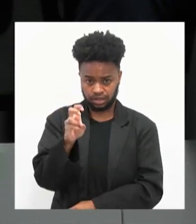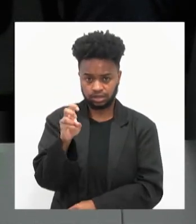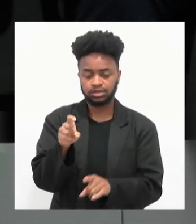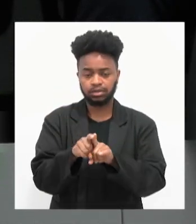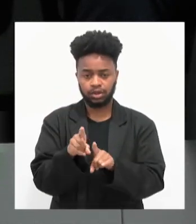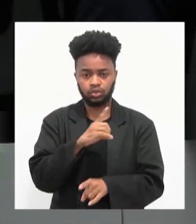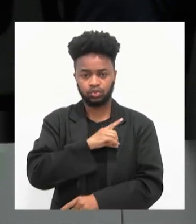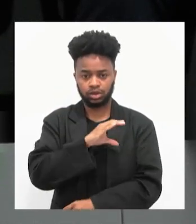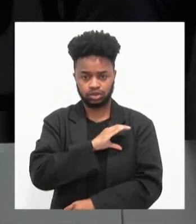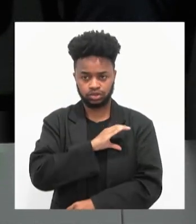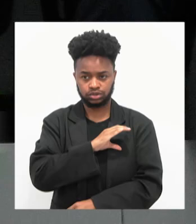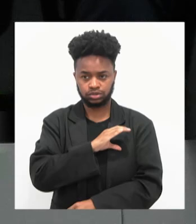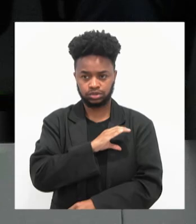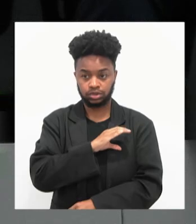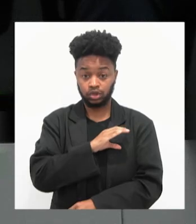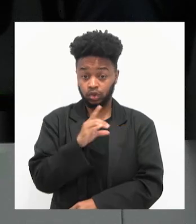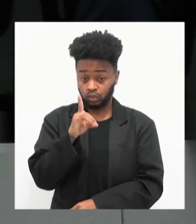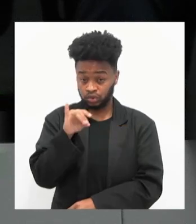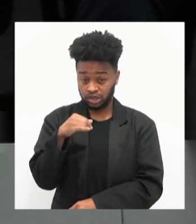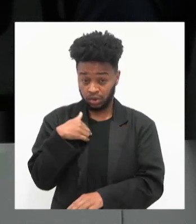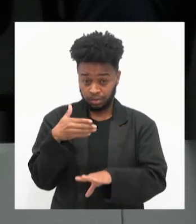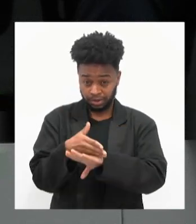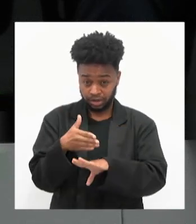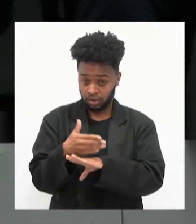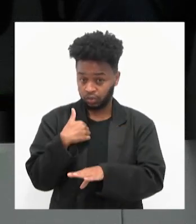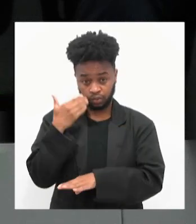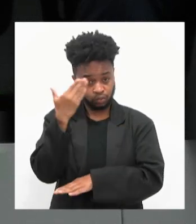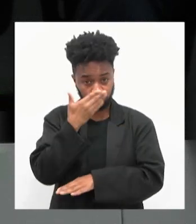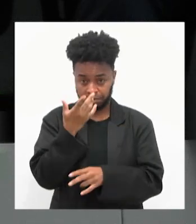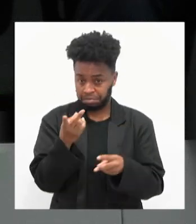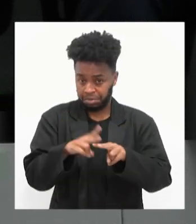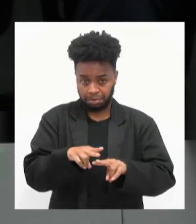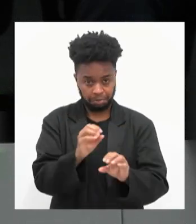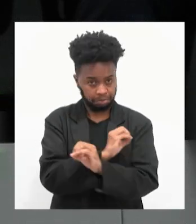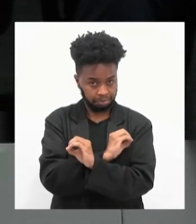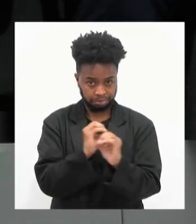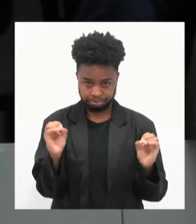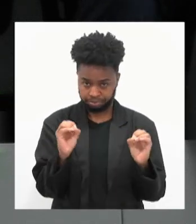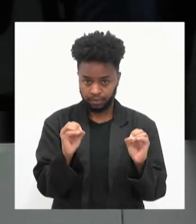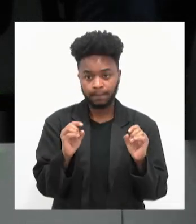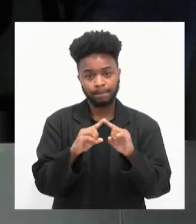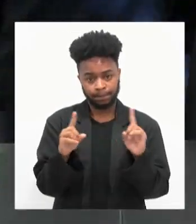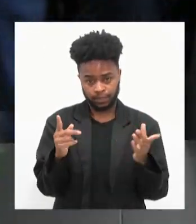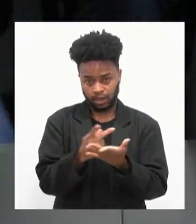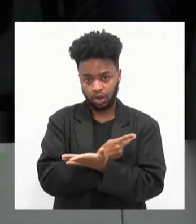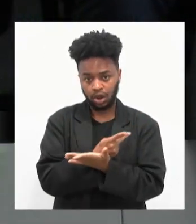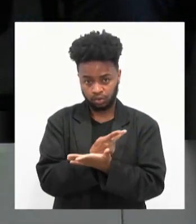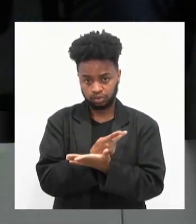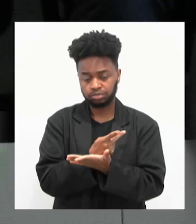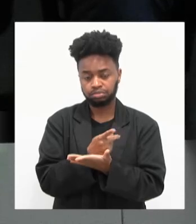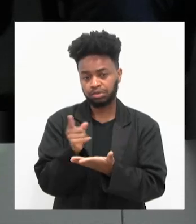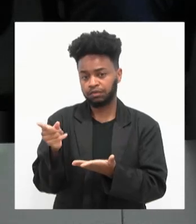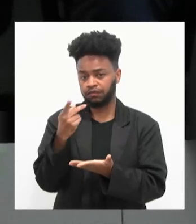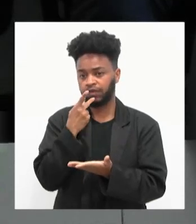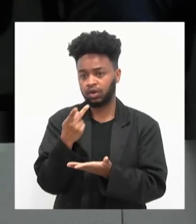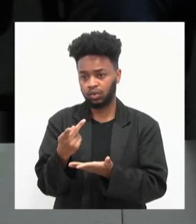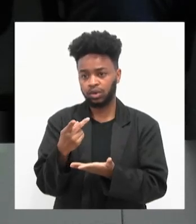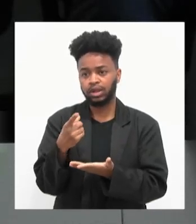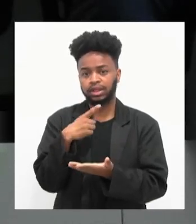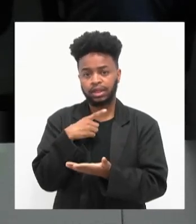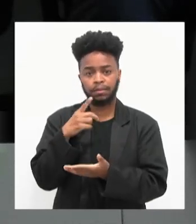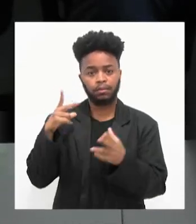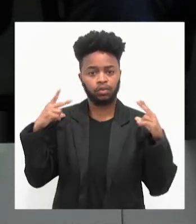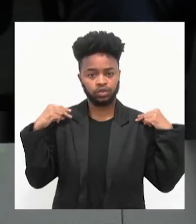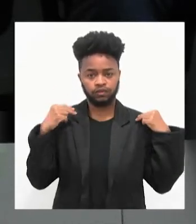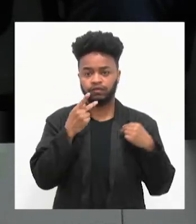Caxias. No dia que eu fui, eu não vi nenhuma apreensão disso. Mas aconteceu apreensões disso. O motorista contando lá na garagem que